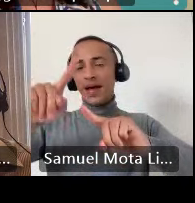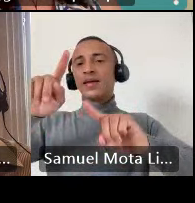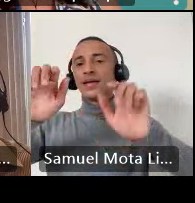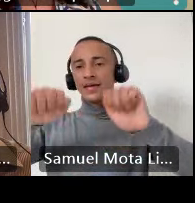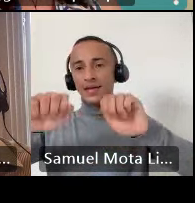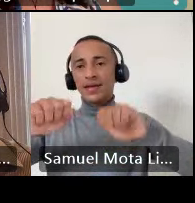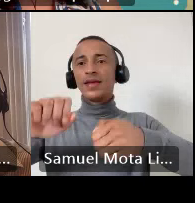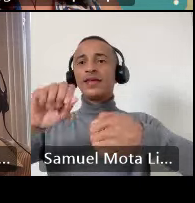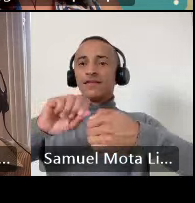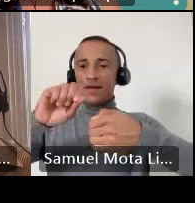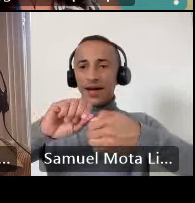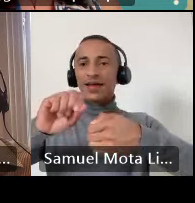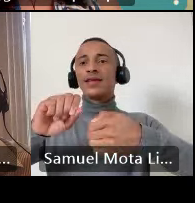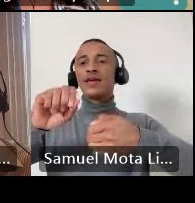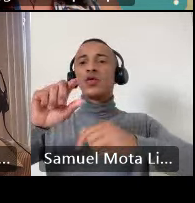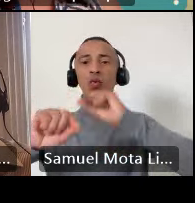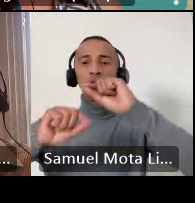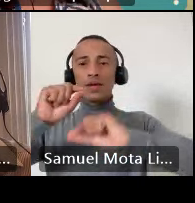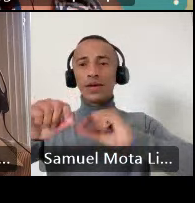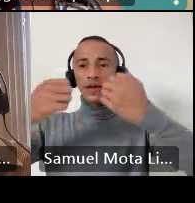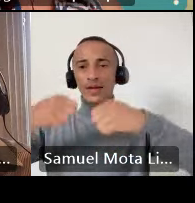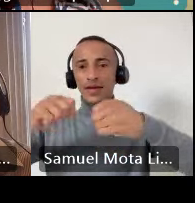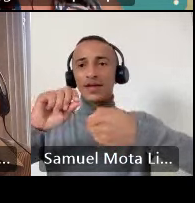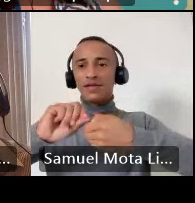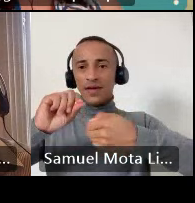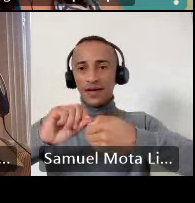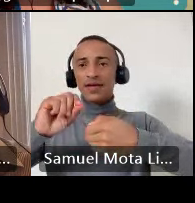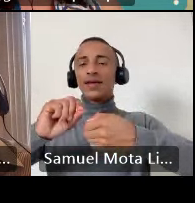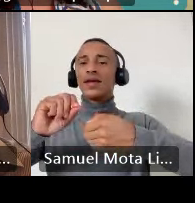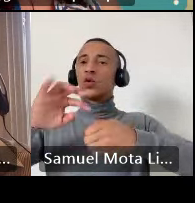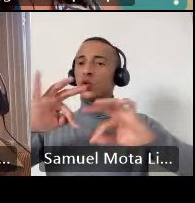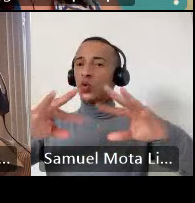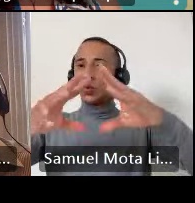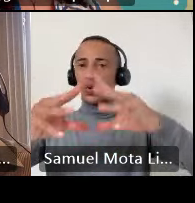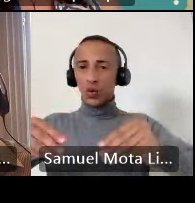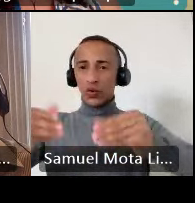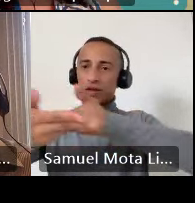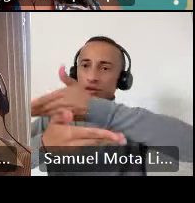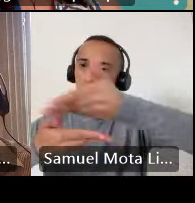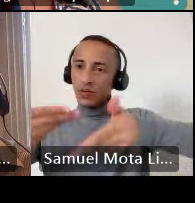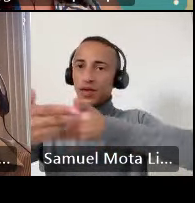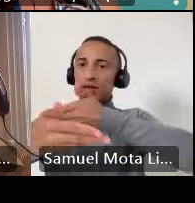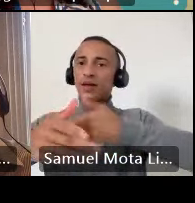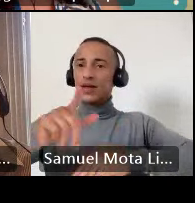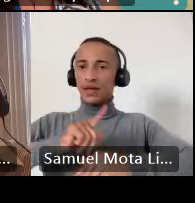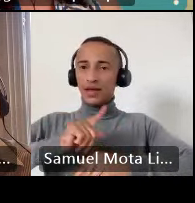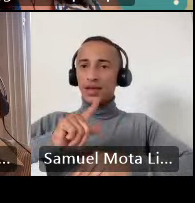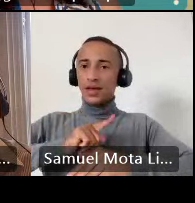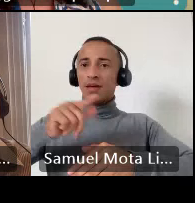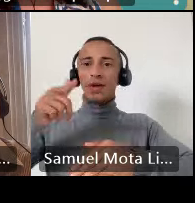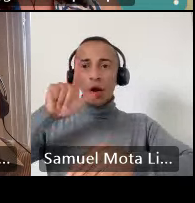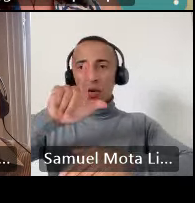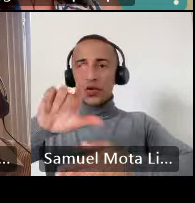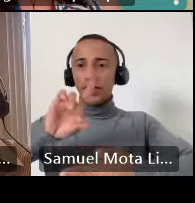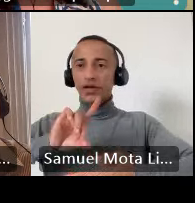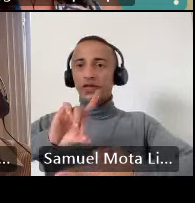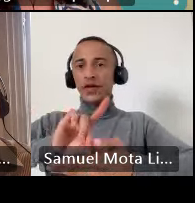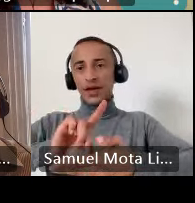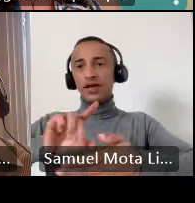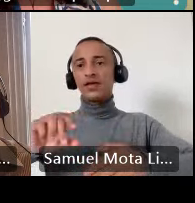incertezas você adotar o que for possível os instrumentos que você tem as ferramentas que você tem para fazer o o aquilo que for